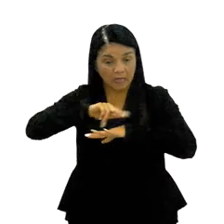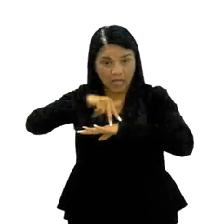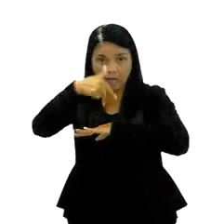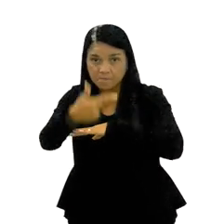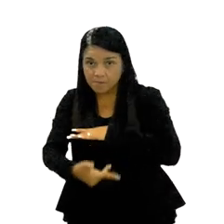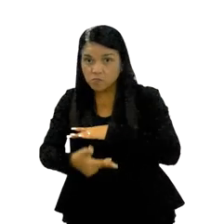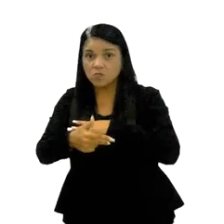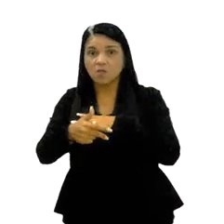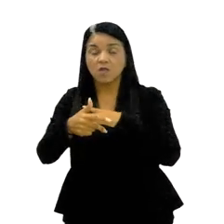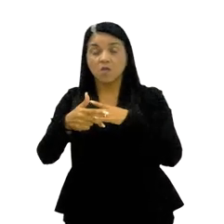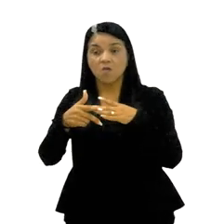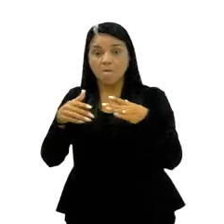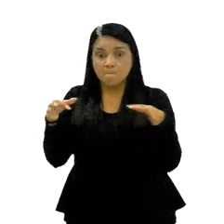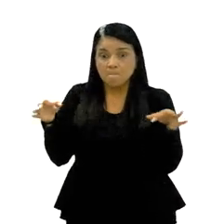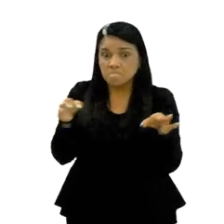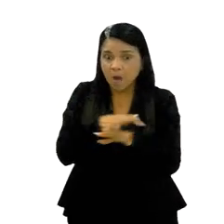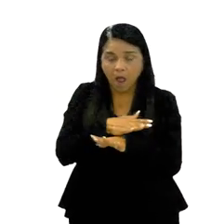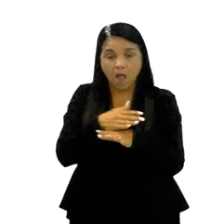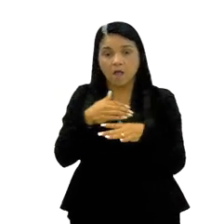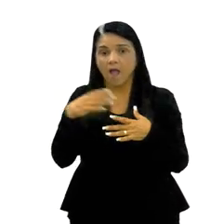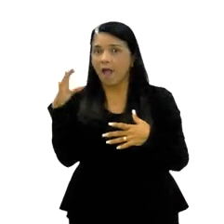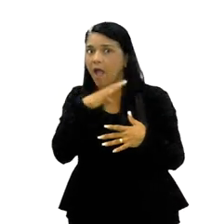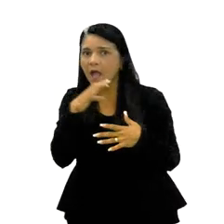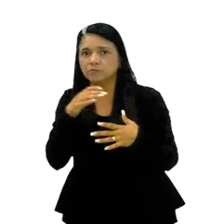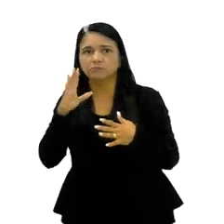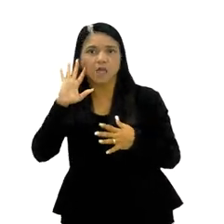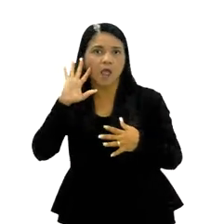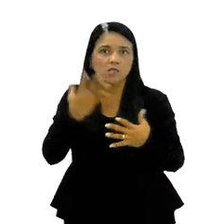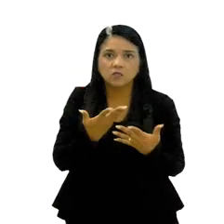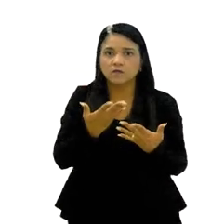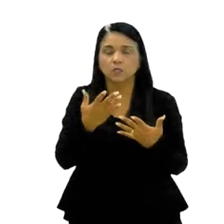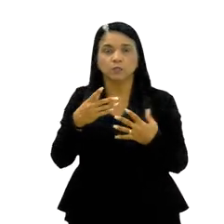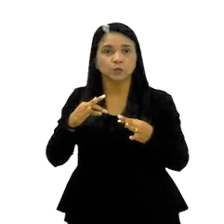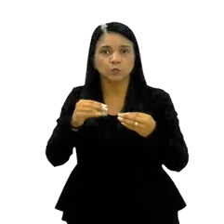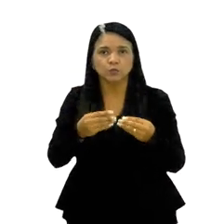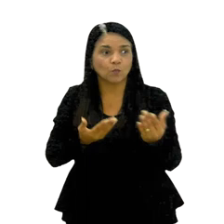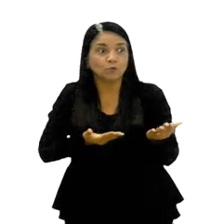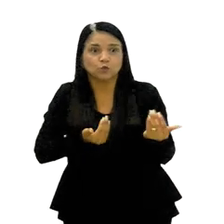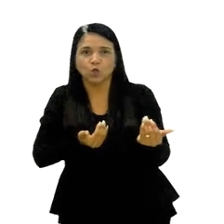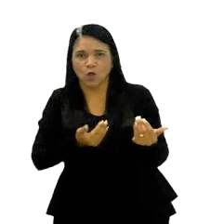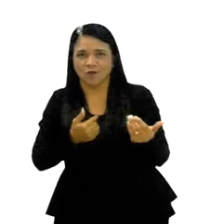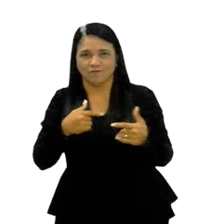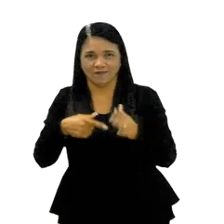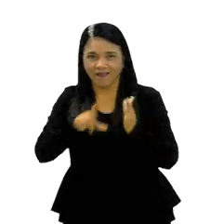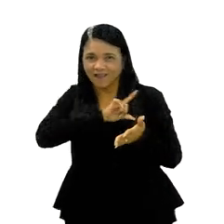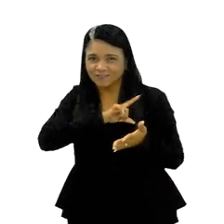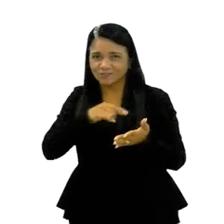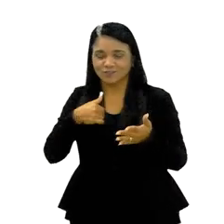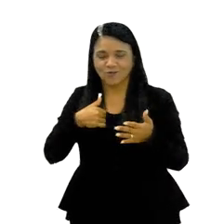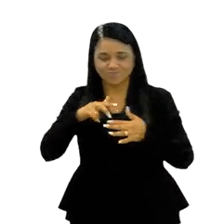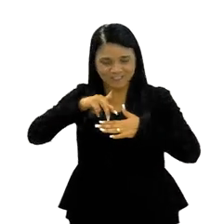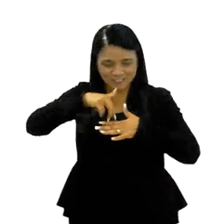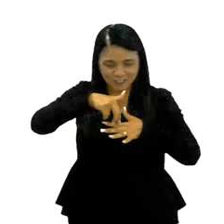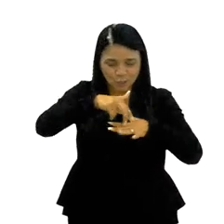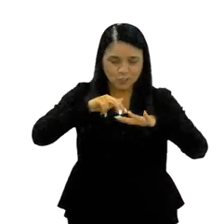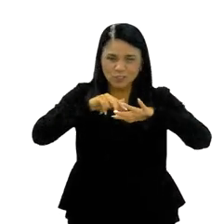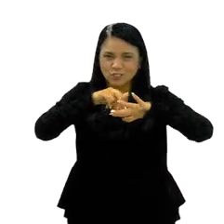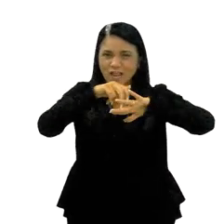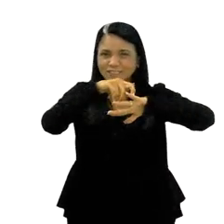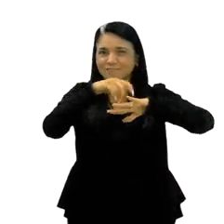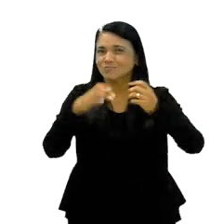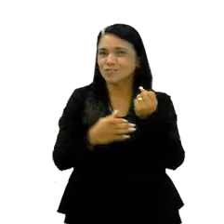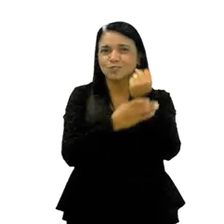isso. Eu era muito afobado para finalizar as coisas muito rápido, tentar resolver tudo muito rápido e não atentei para uma escada que não estava